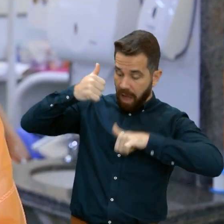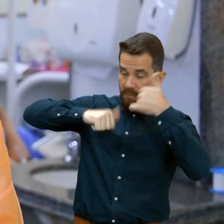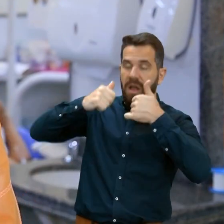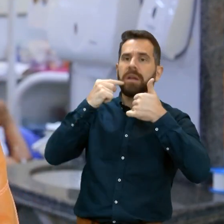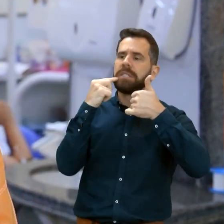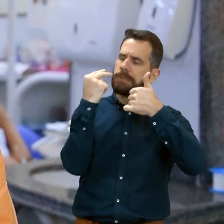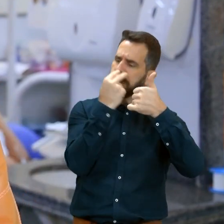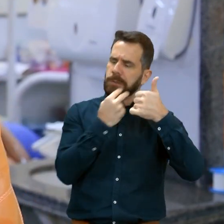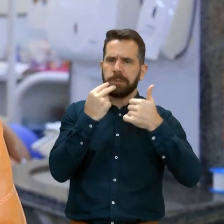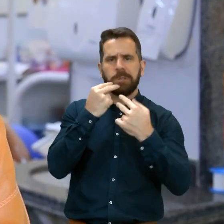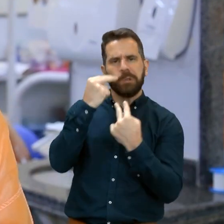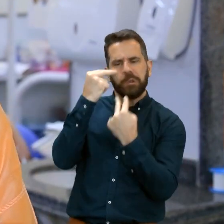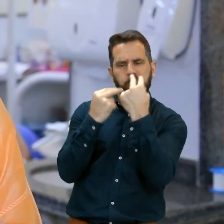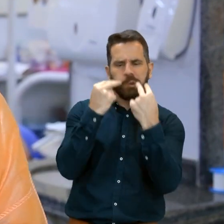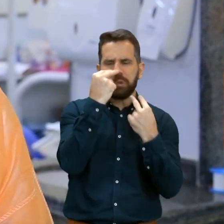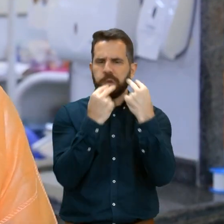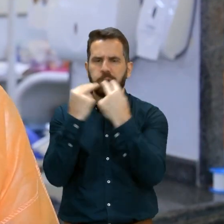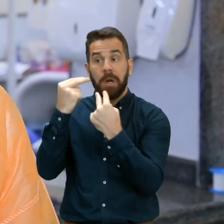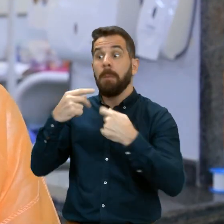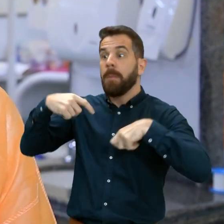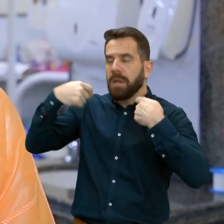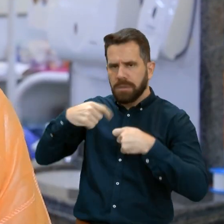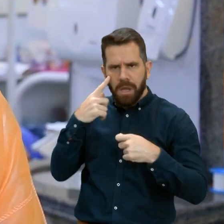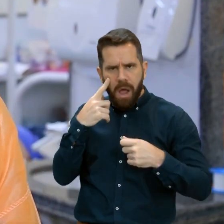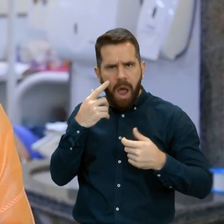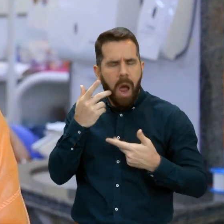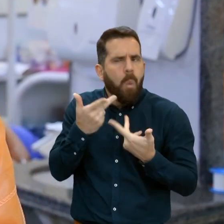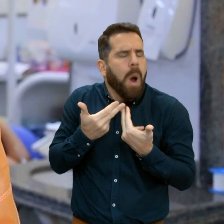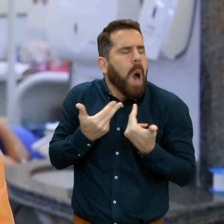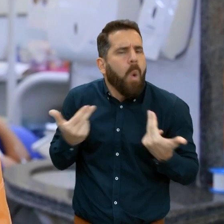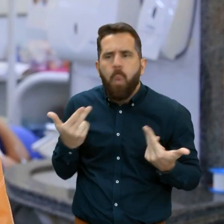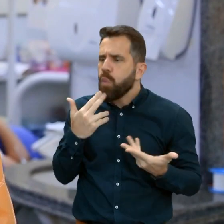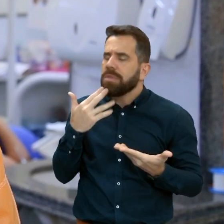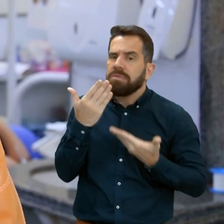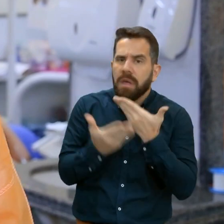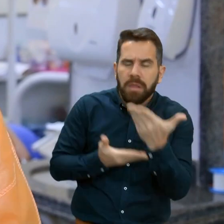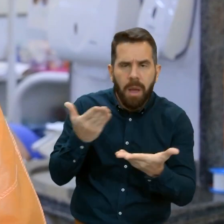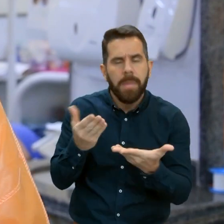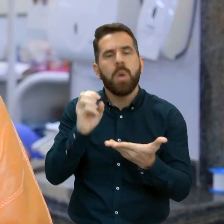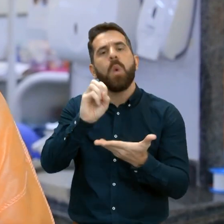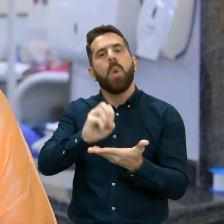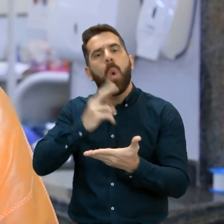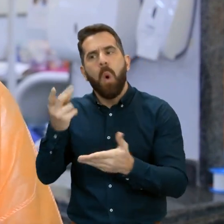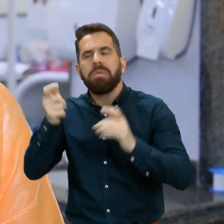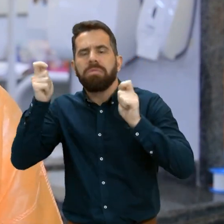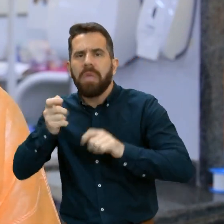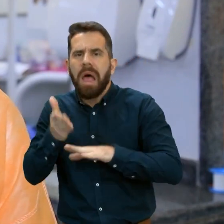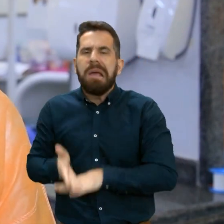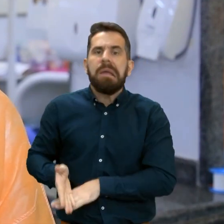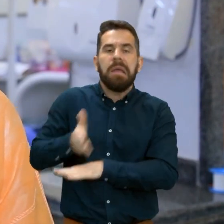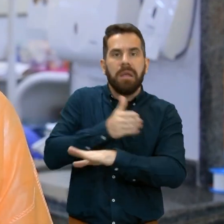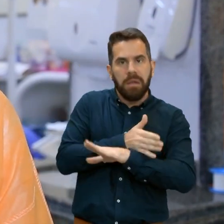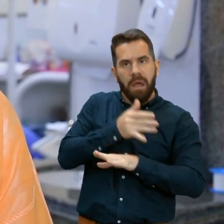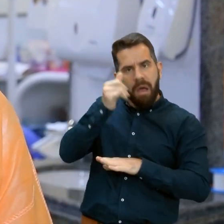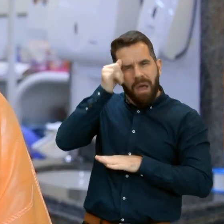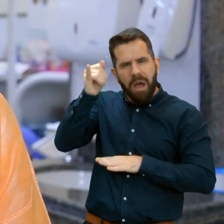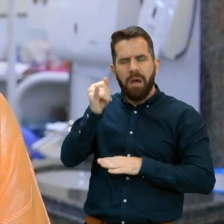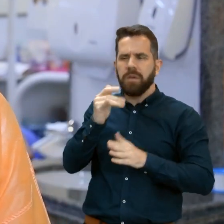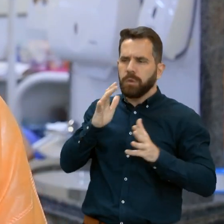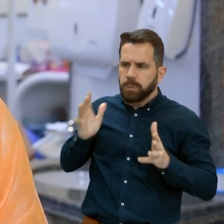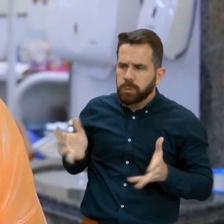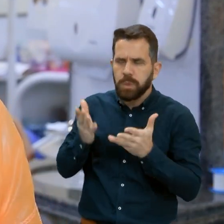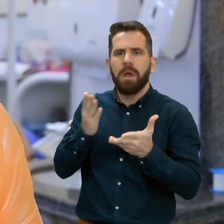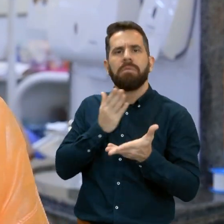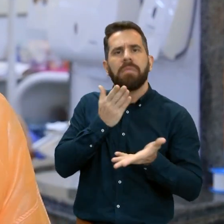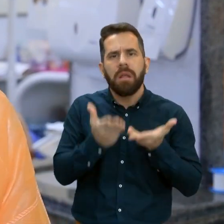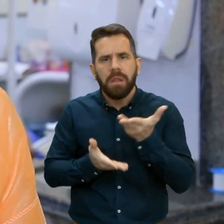alguma necessidade de tratamento nesse momento ou se tem alguma ação preventiva que o ortodontista possa indicar